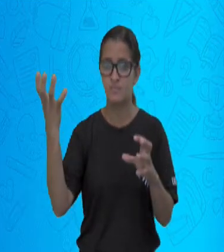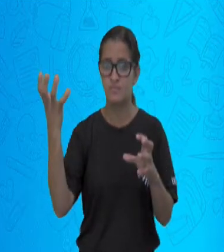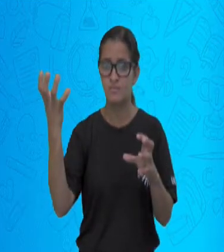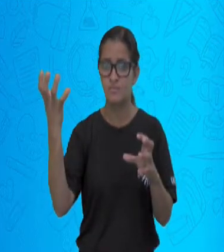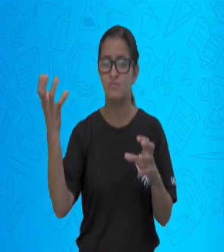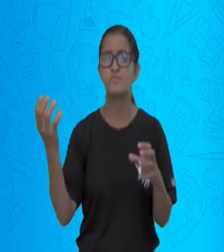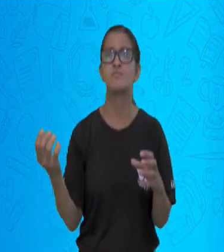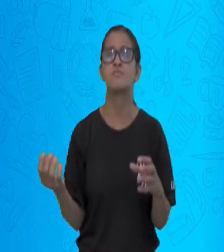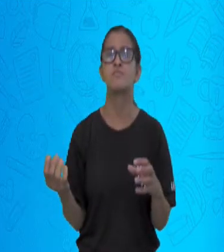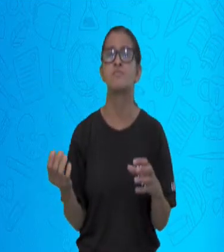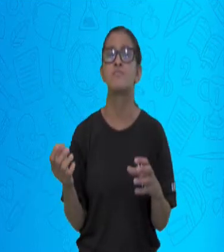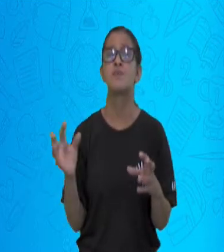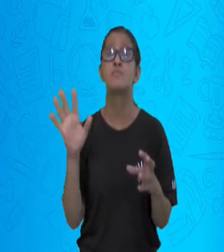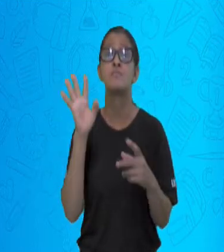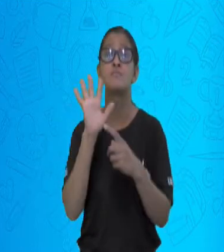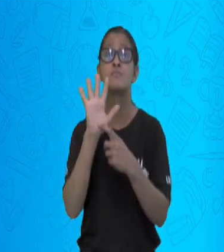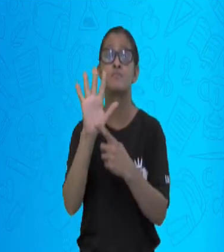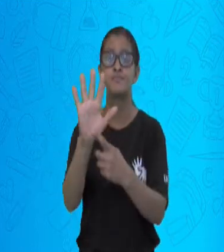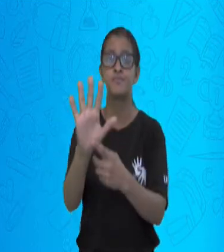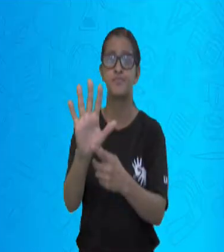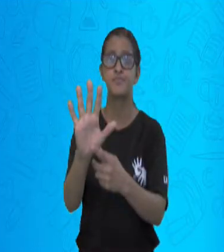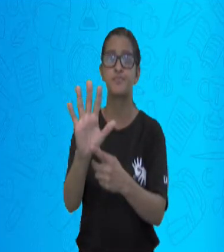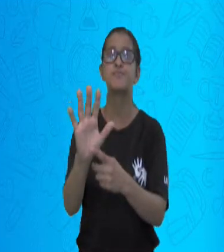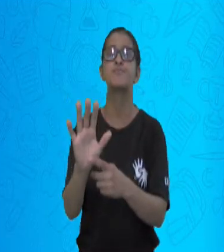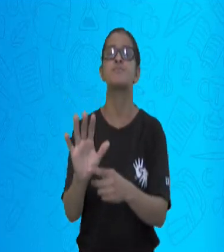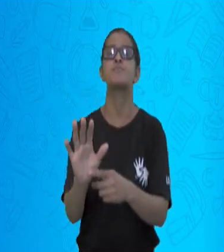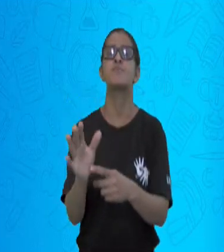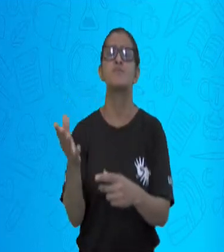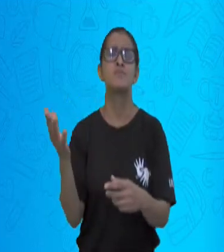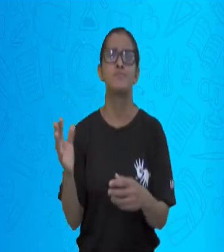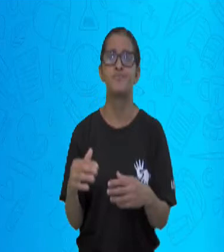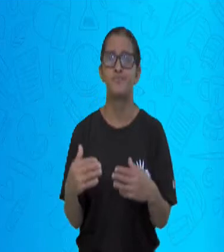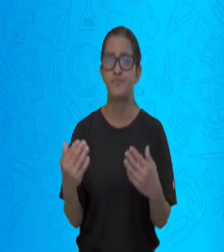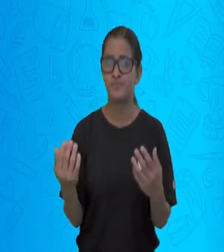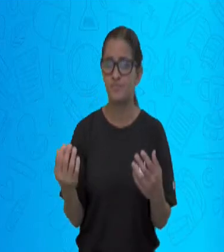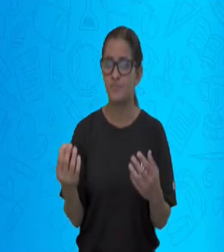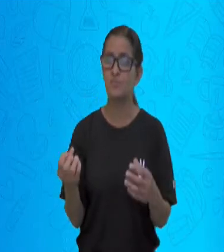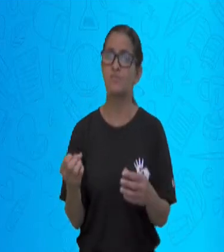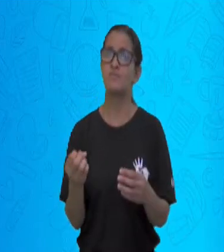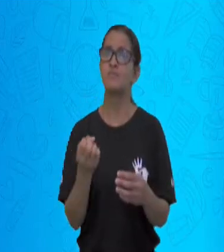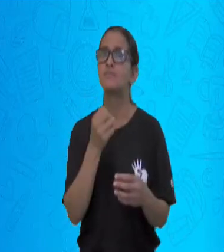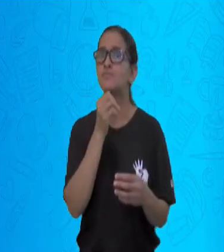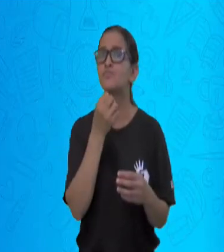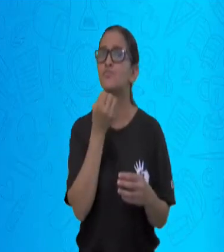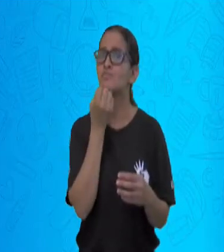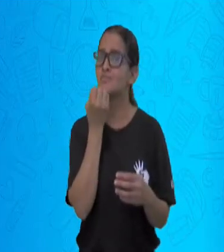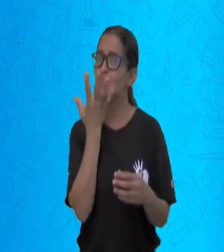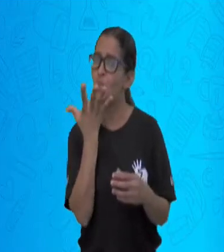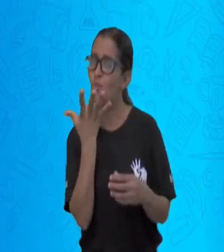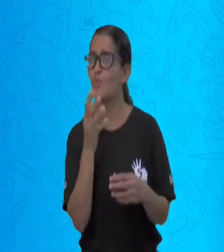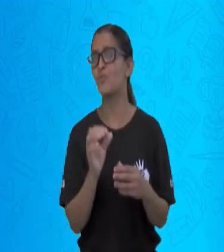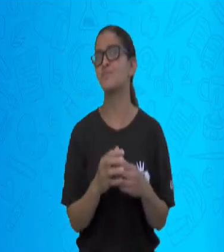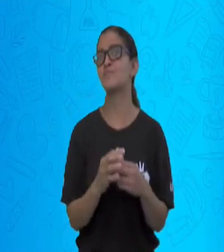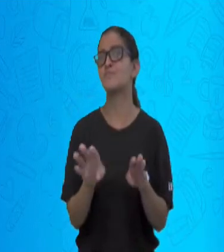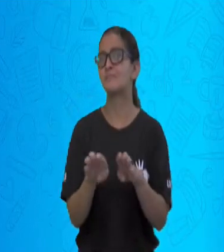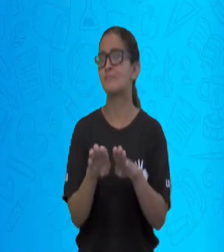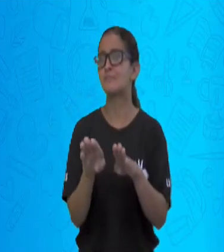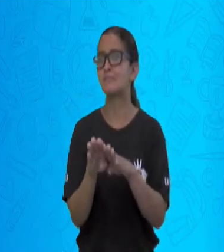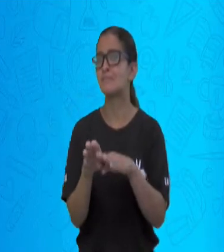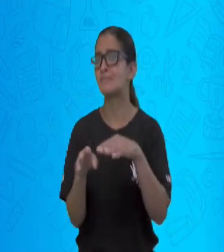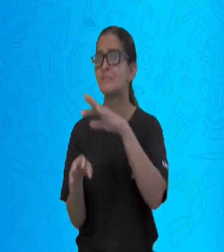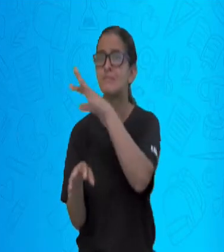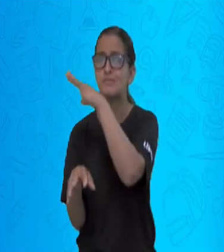tem que levar em conta que muitas coisas também trouxe de bom, mas que também trouxe de ruim, tá? Então, vamos